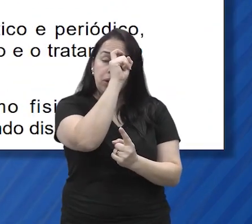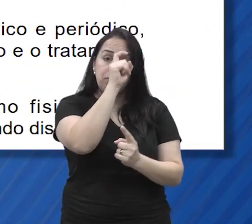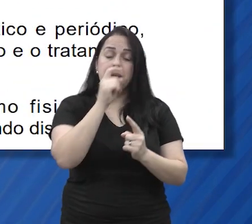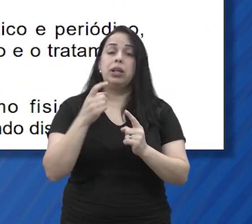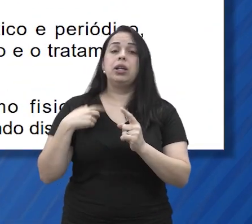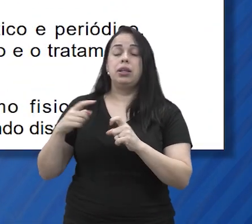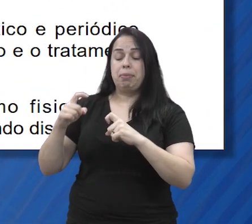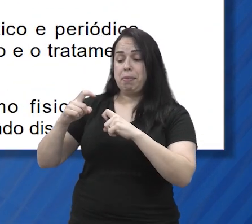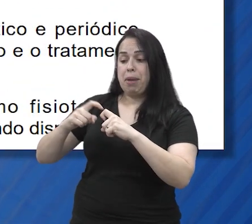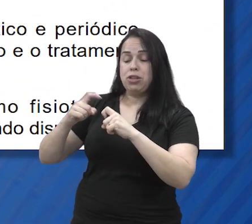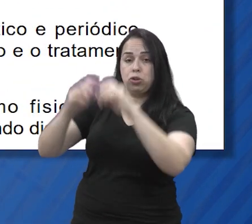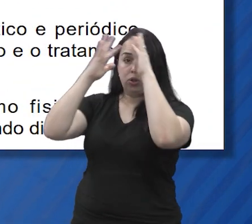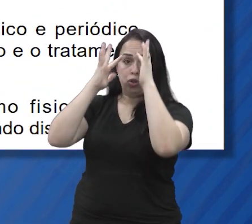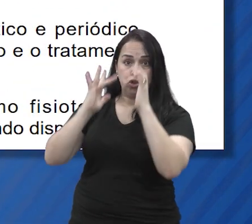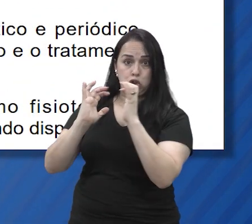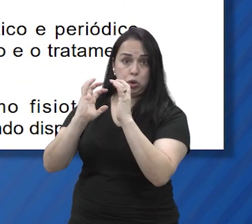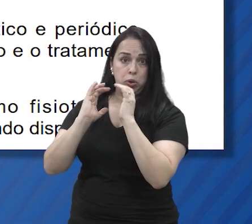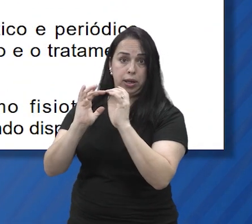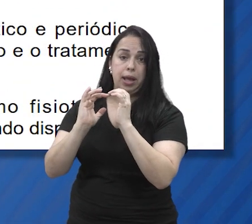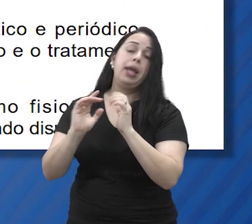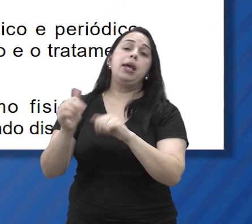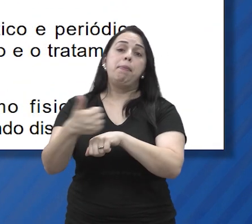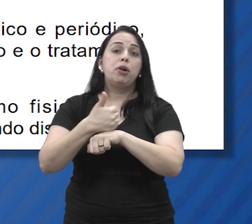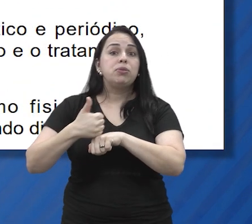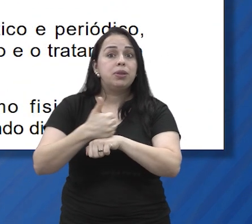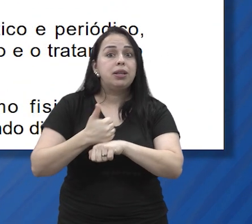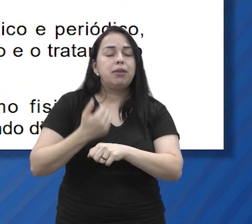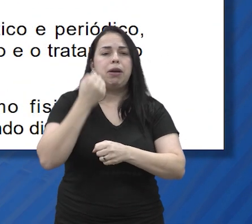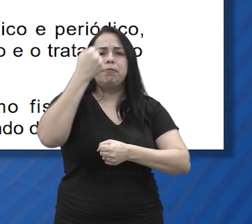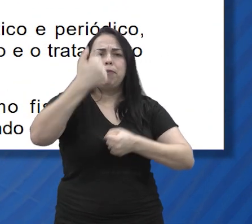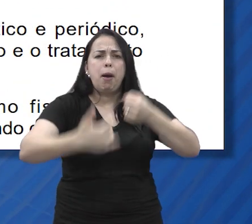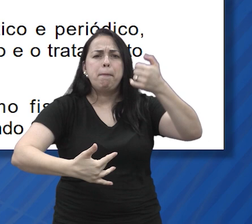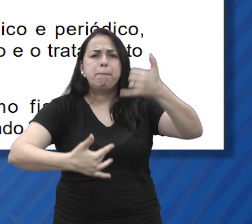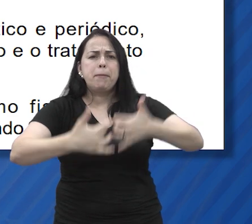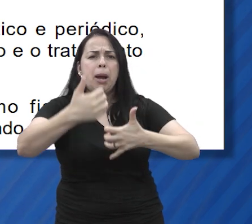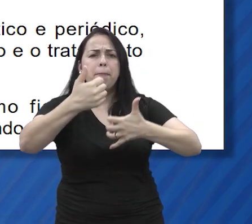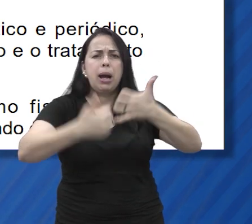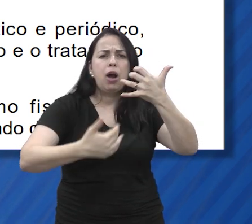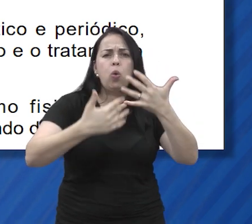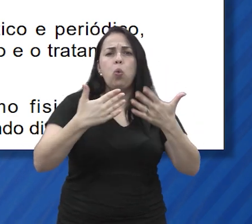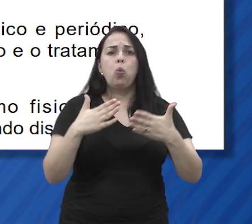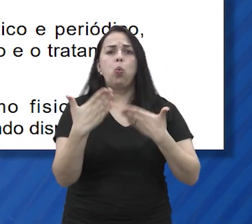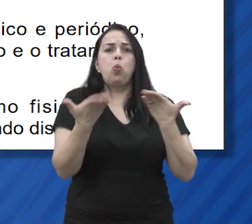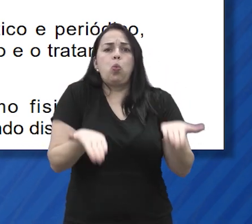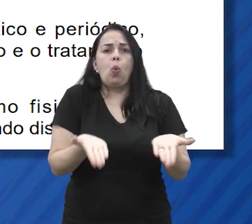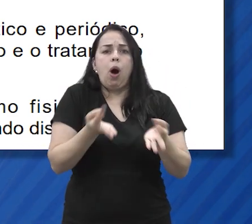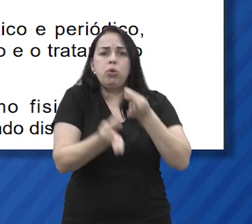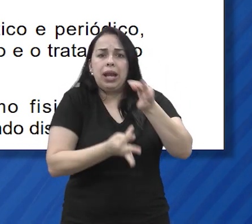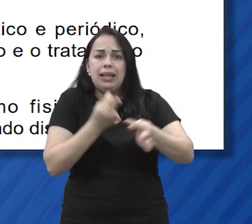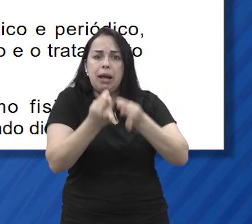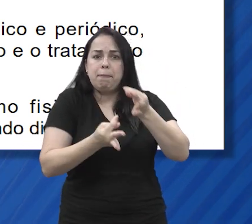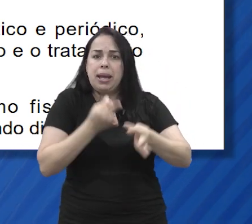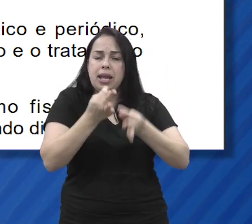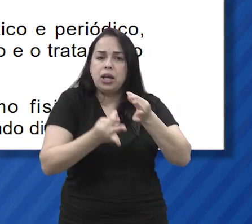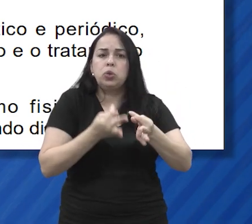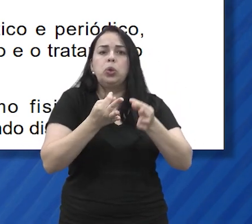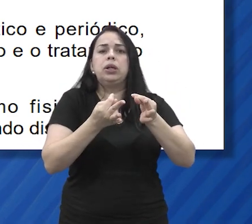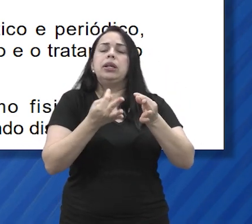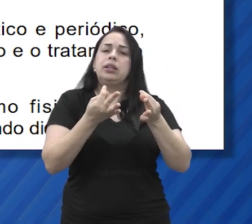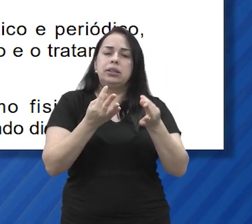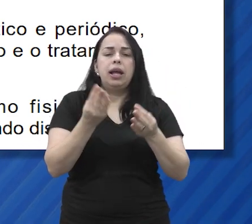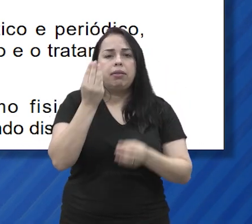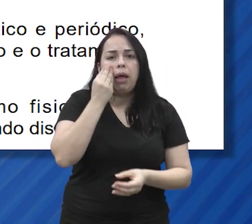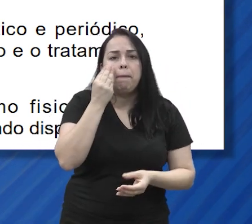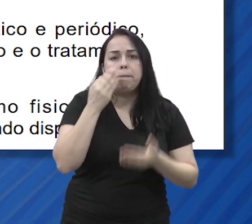serviços hospitalares e ambulatoriais de neurologia e profissionais que possam esclarecer e orientar sobre procedimentos